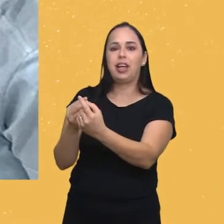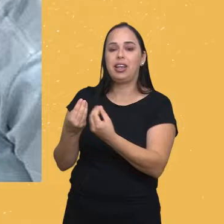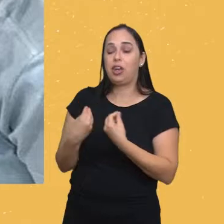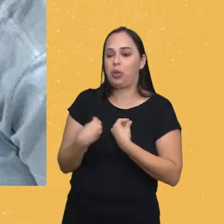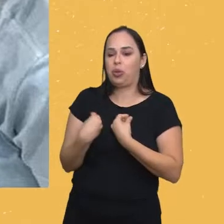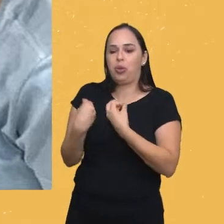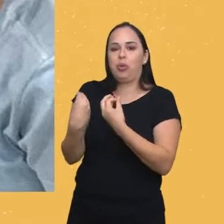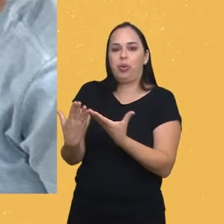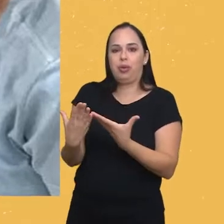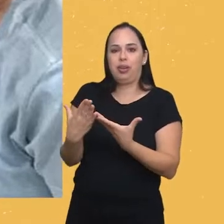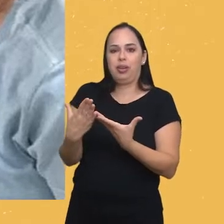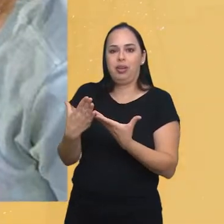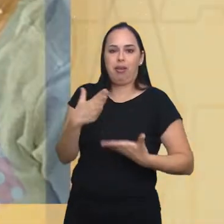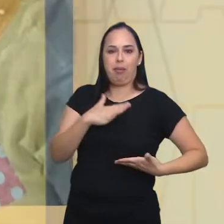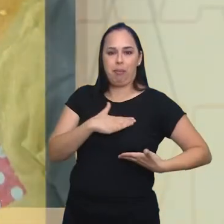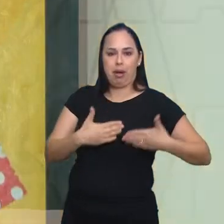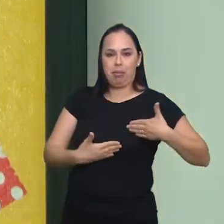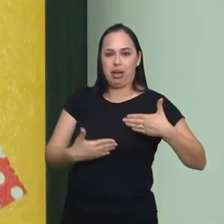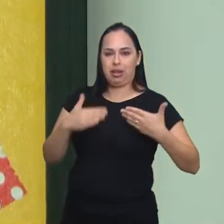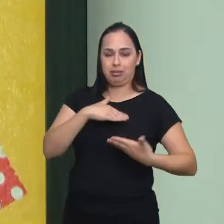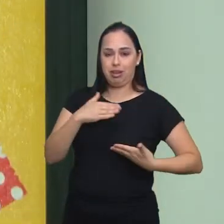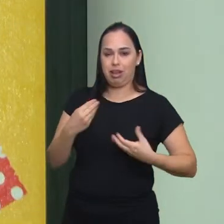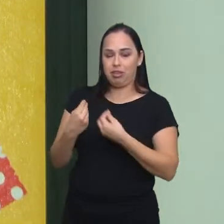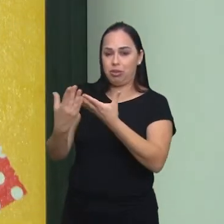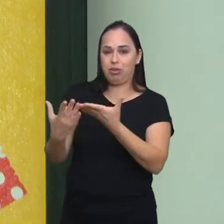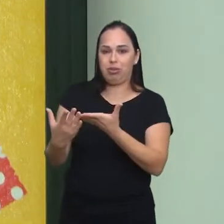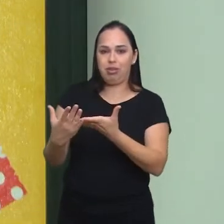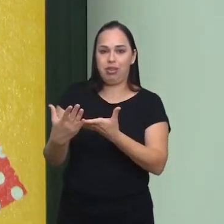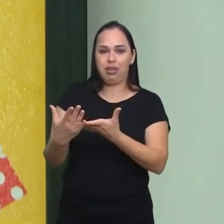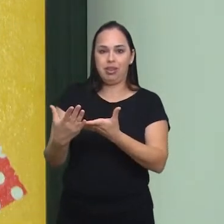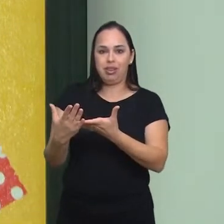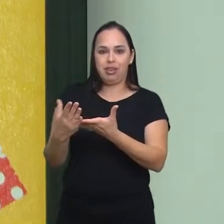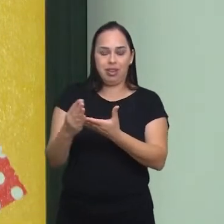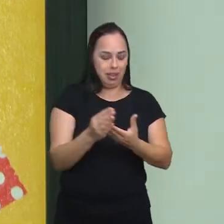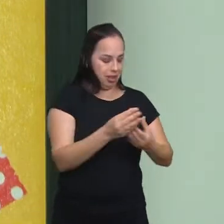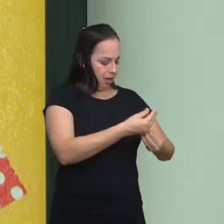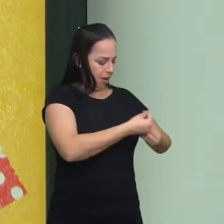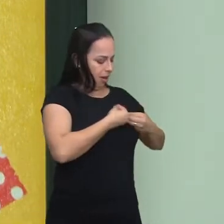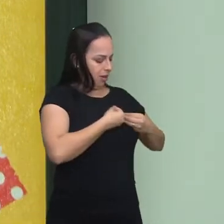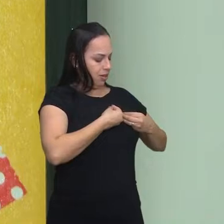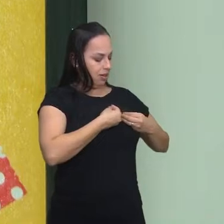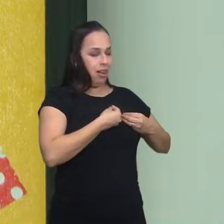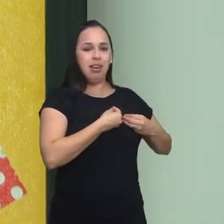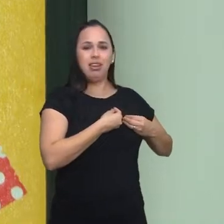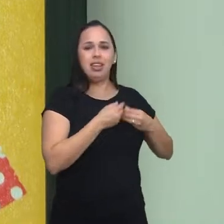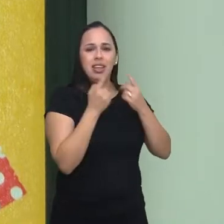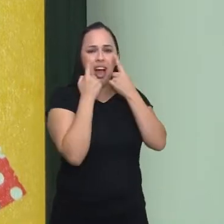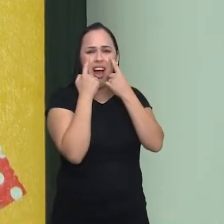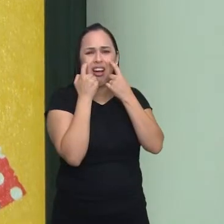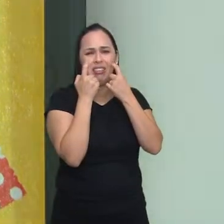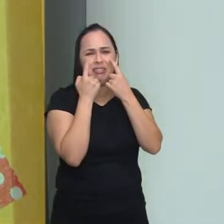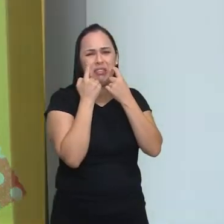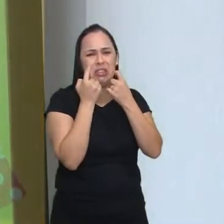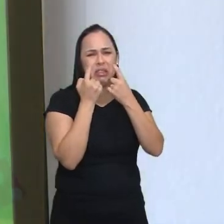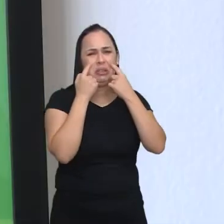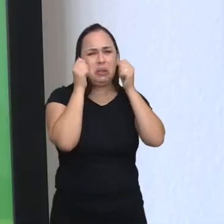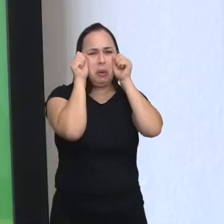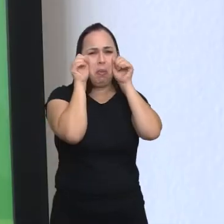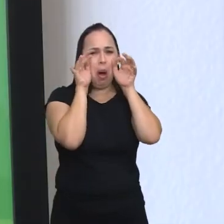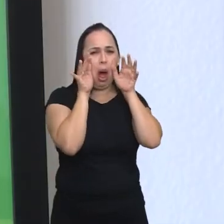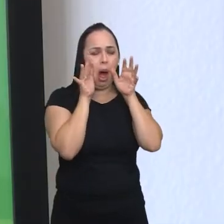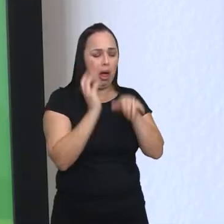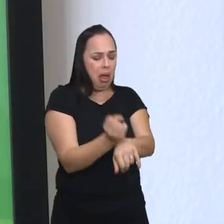ela coloca, a gente fala o peitinho, mas é a mama, e eu vejo muito choro, sinceramente,